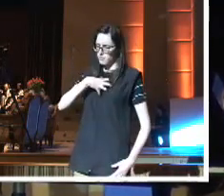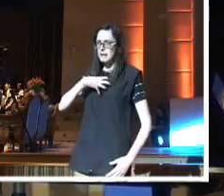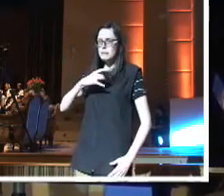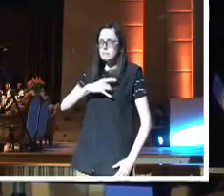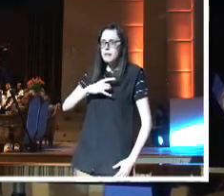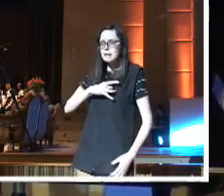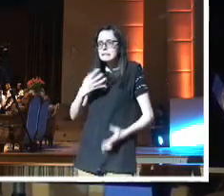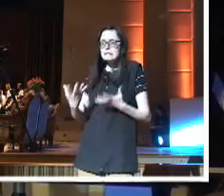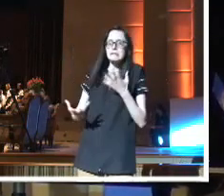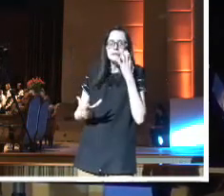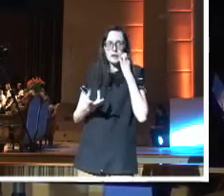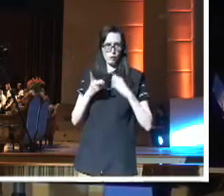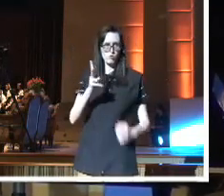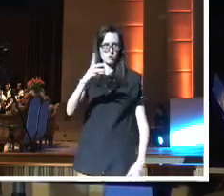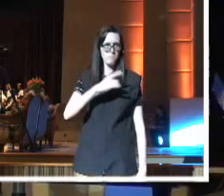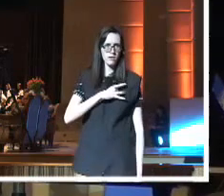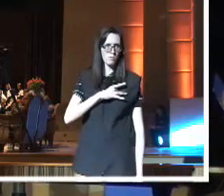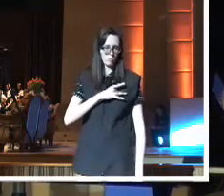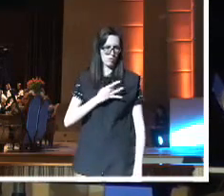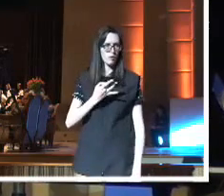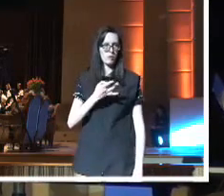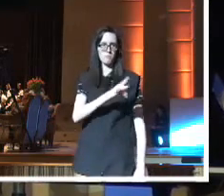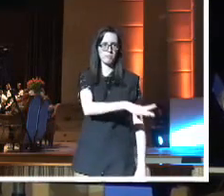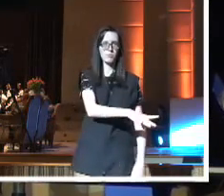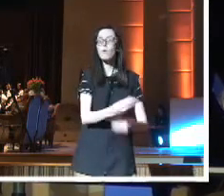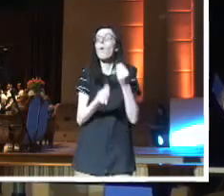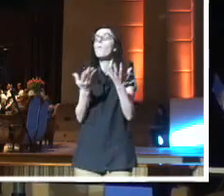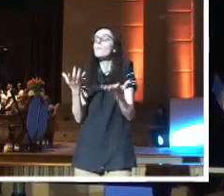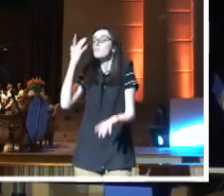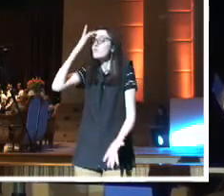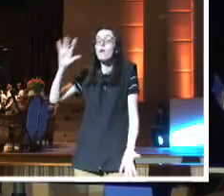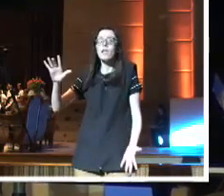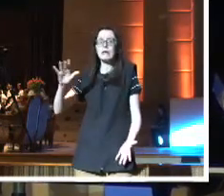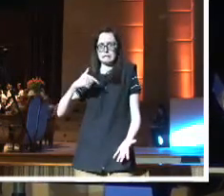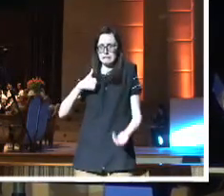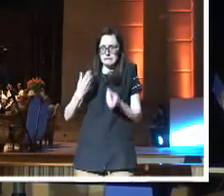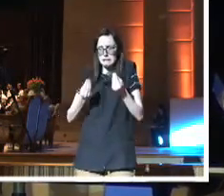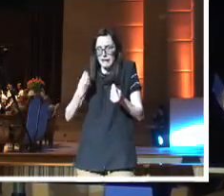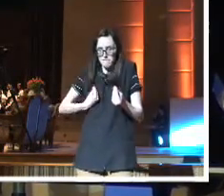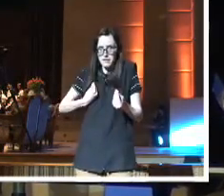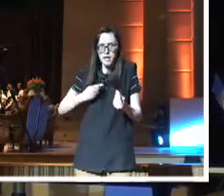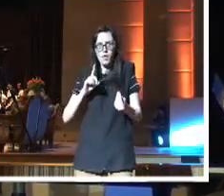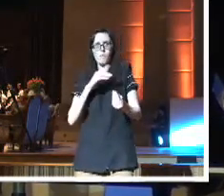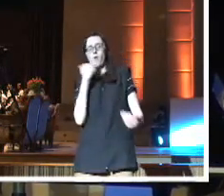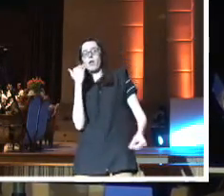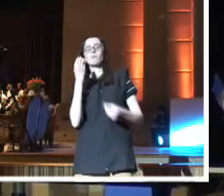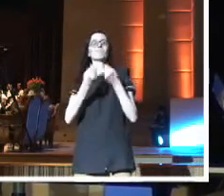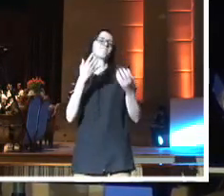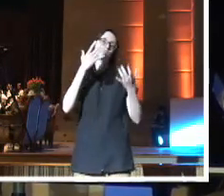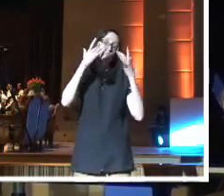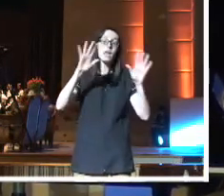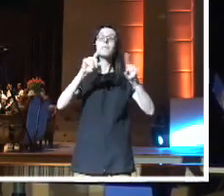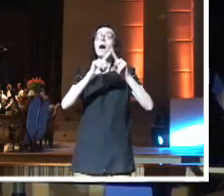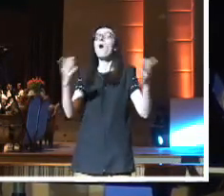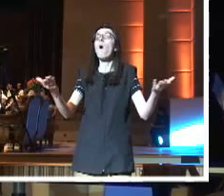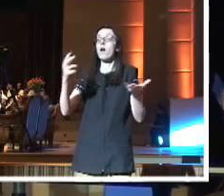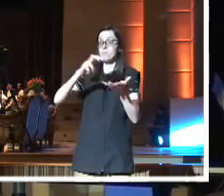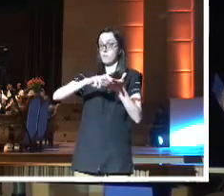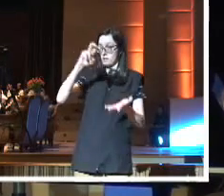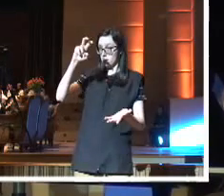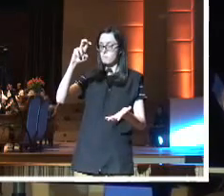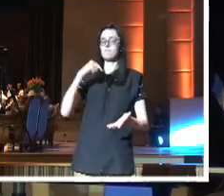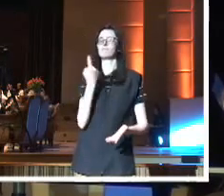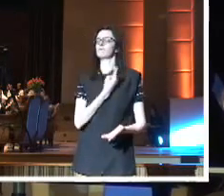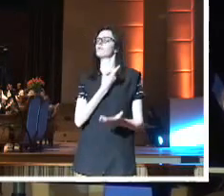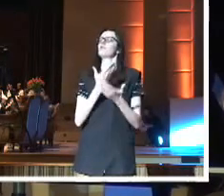medo, desse sentimento incontrolável. O que vai acontecer com a minha vida? E aí a gente aprendeu hoje de manhã que a primeira coisa